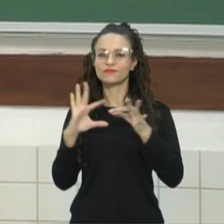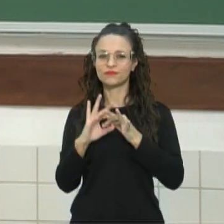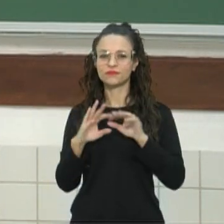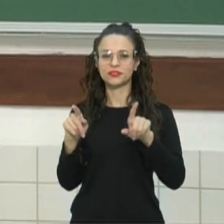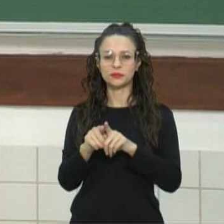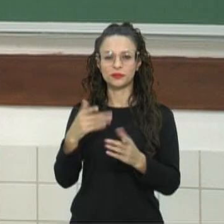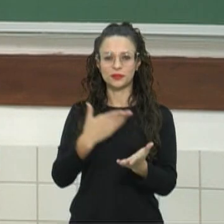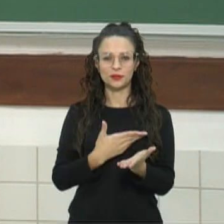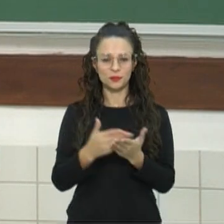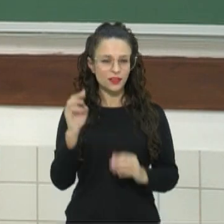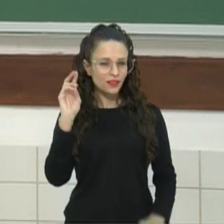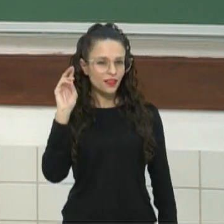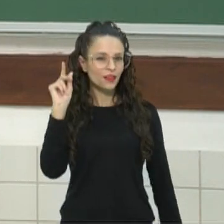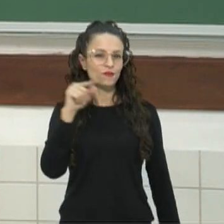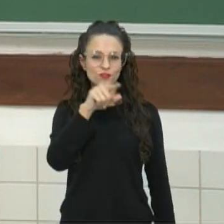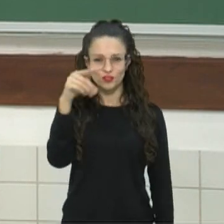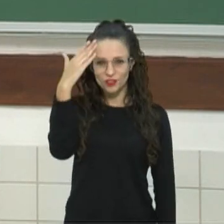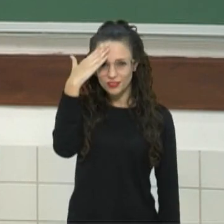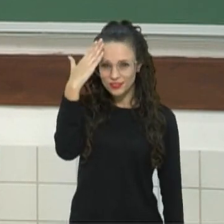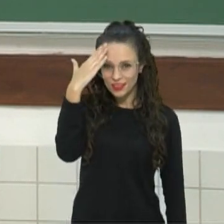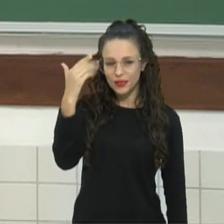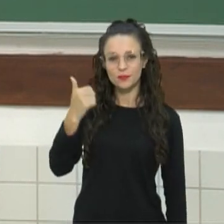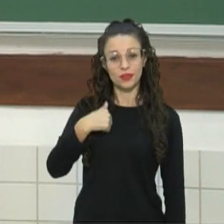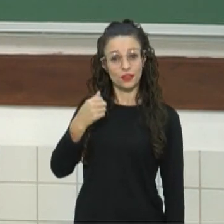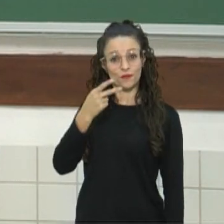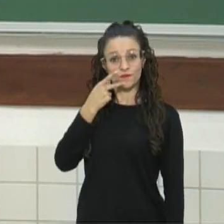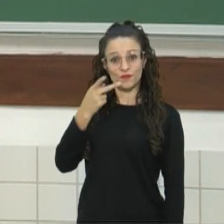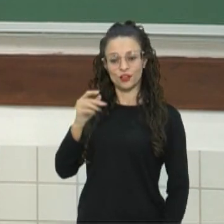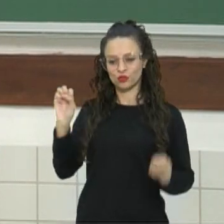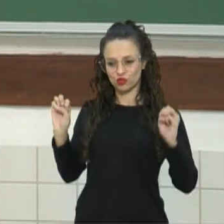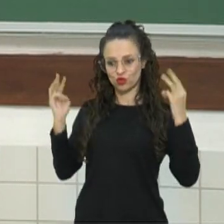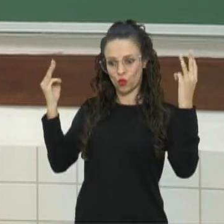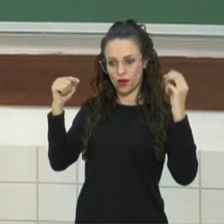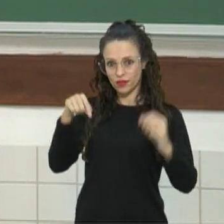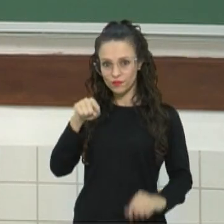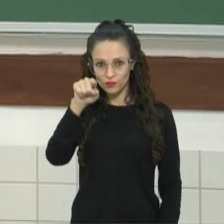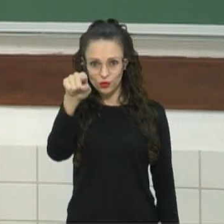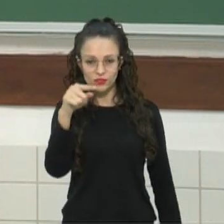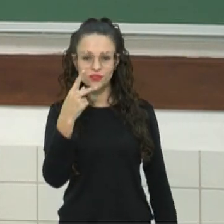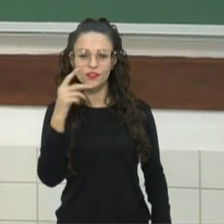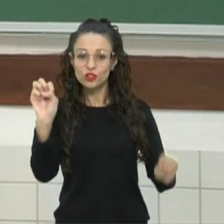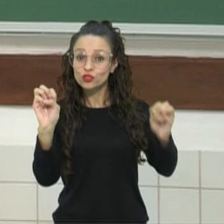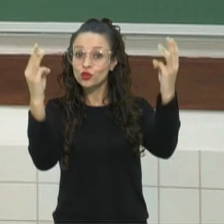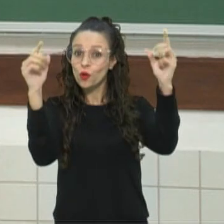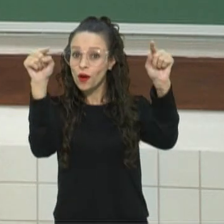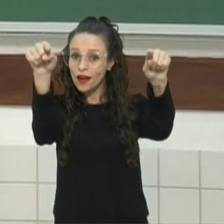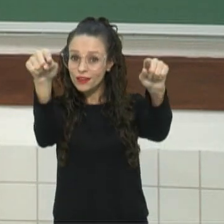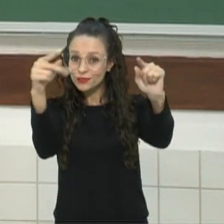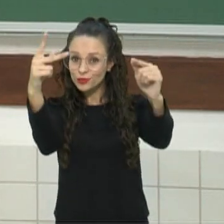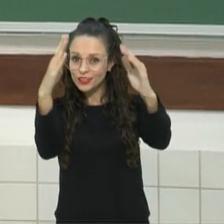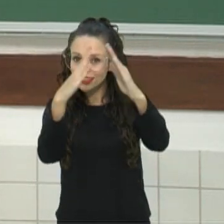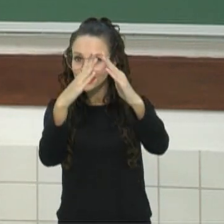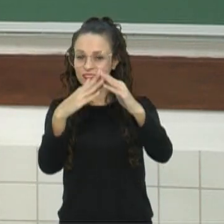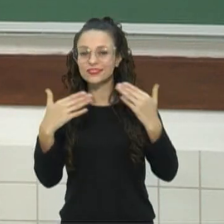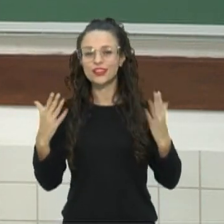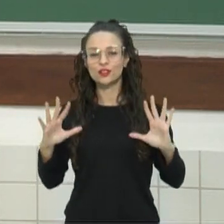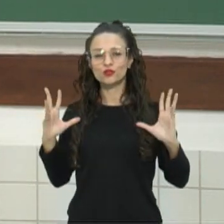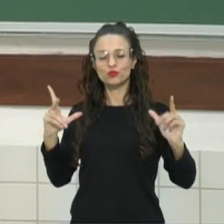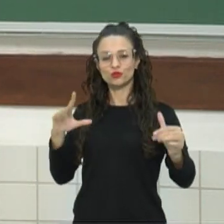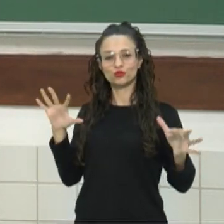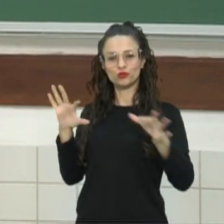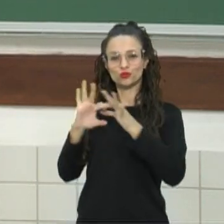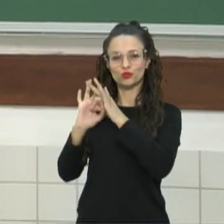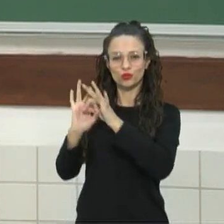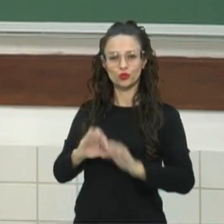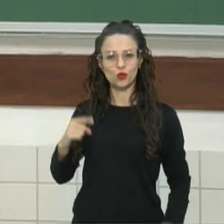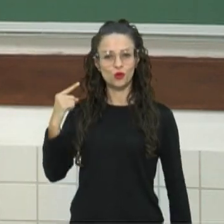né, para dar aquele start, você já sabe, né? Eu vou dizer show daqui, você vai dizer show aí da sua casa, todo mundo junto